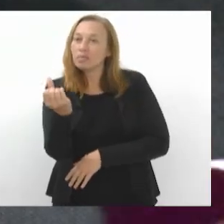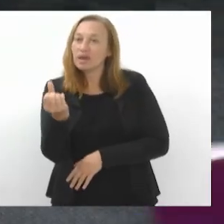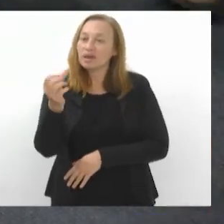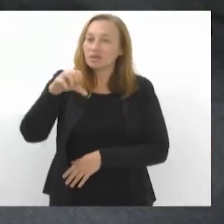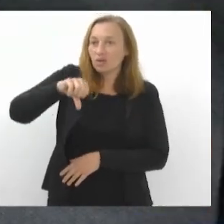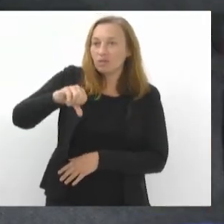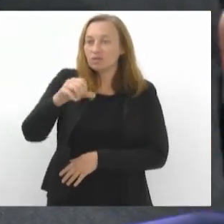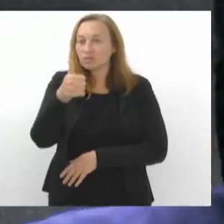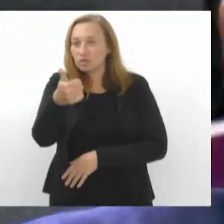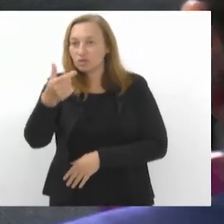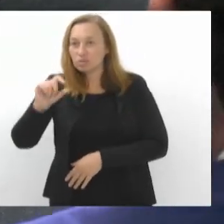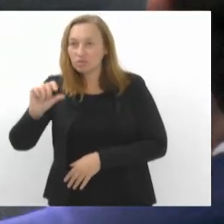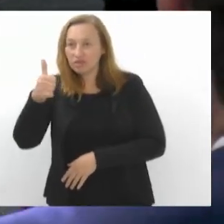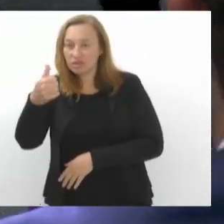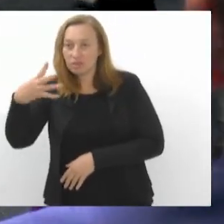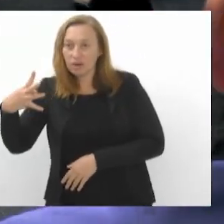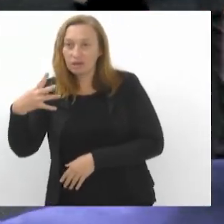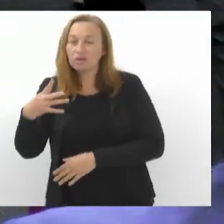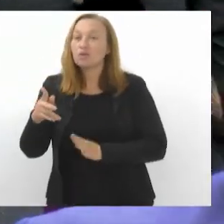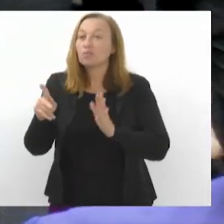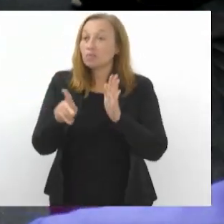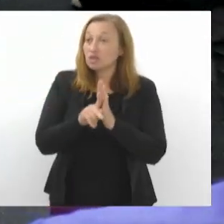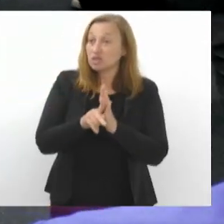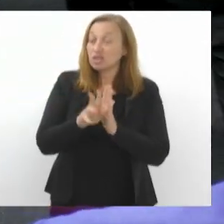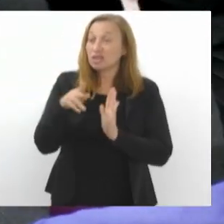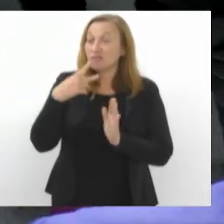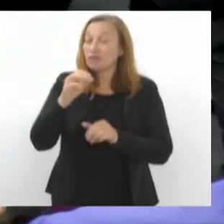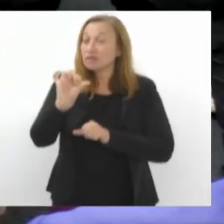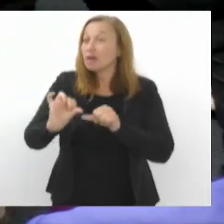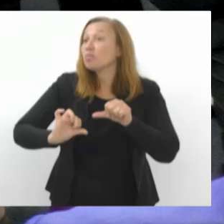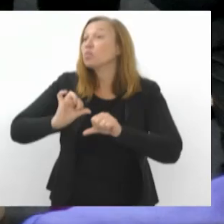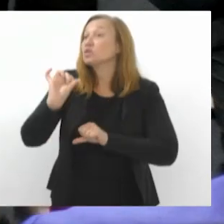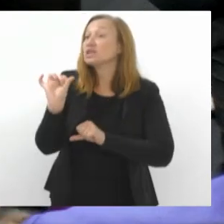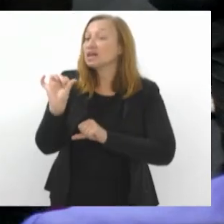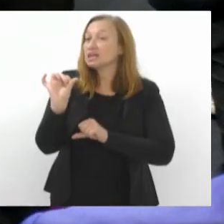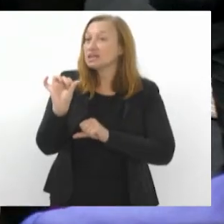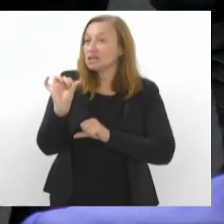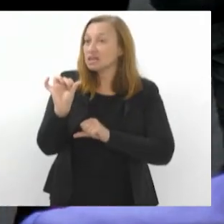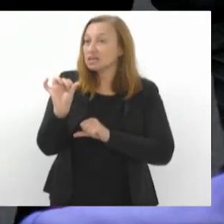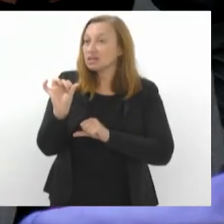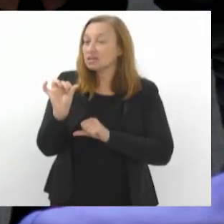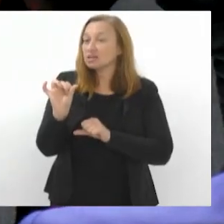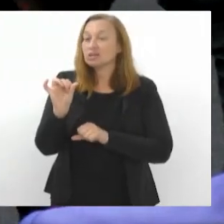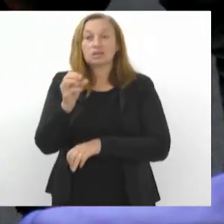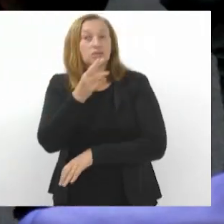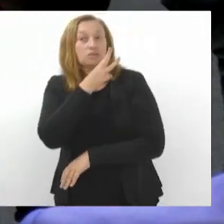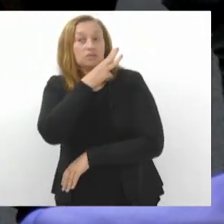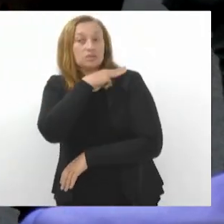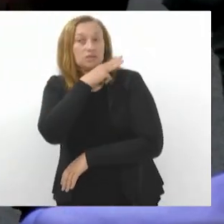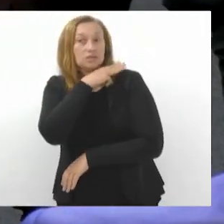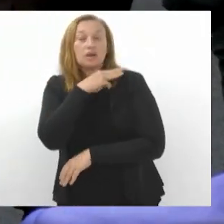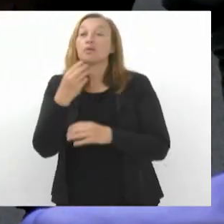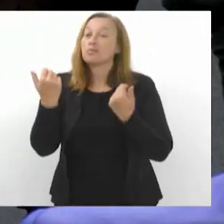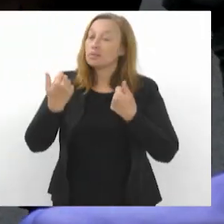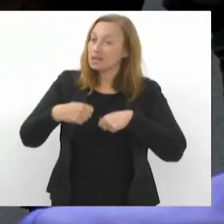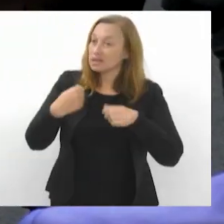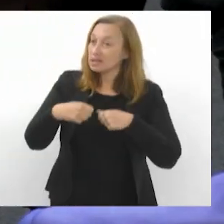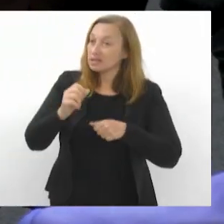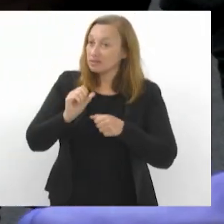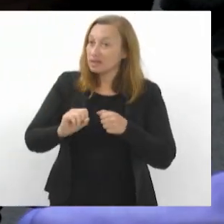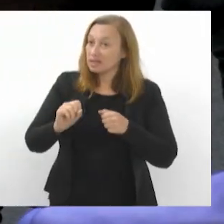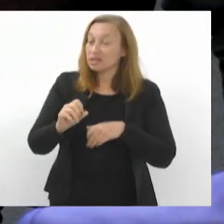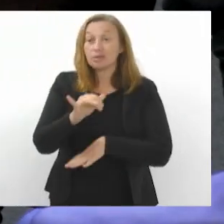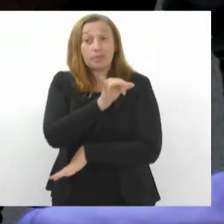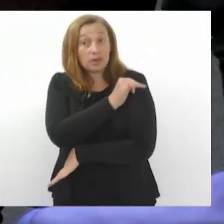2024, projeto que trata das mudanças no ensino médio que a gente precisa fazer para que o Rio